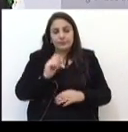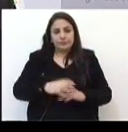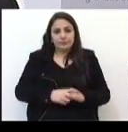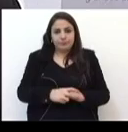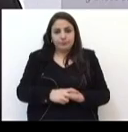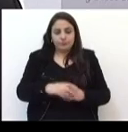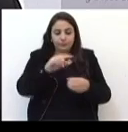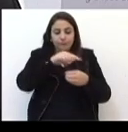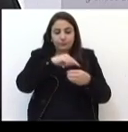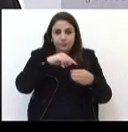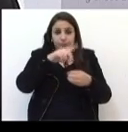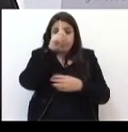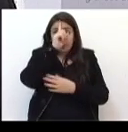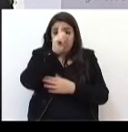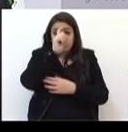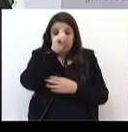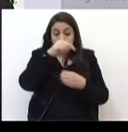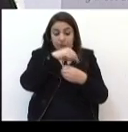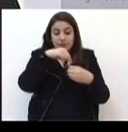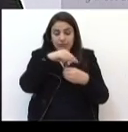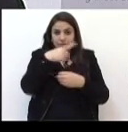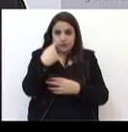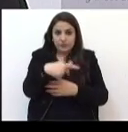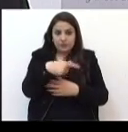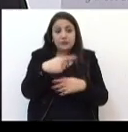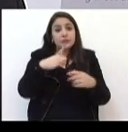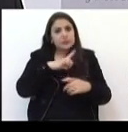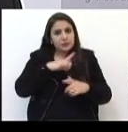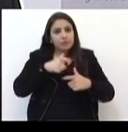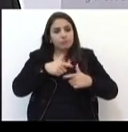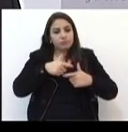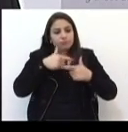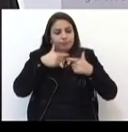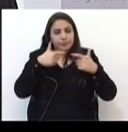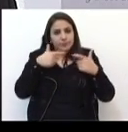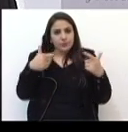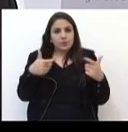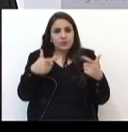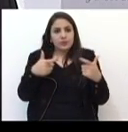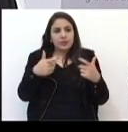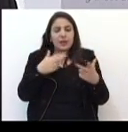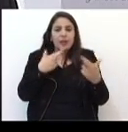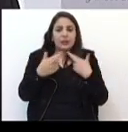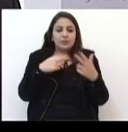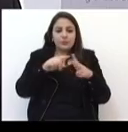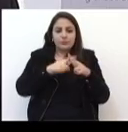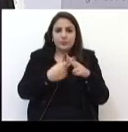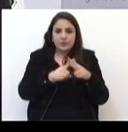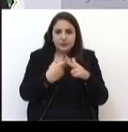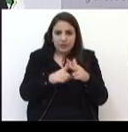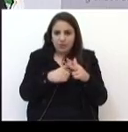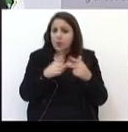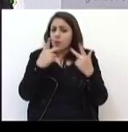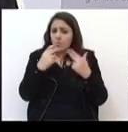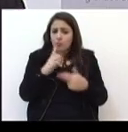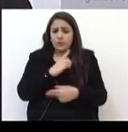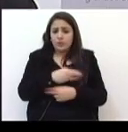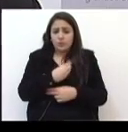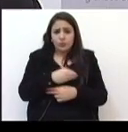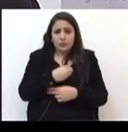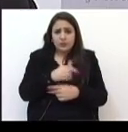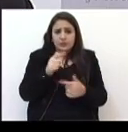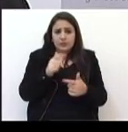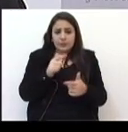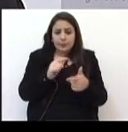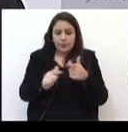é que os hospitais da nossa cidade, eles têm um maior poder em termos de manutenção, mesmo existindo essa